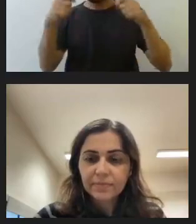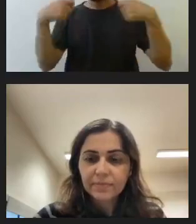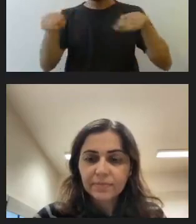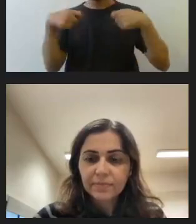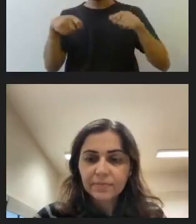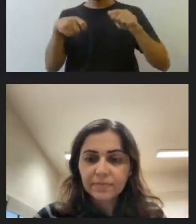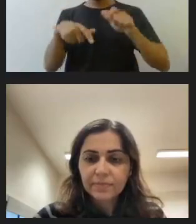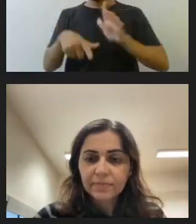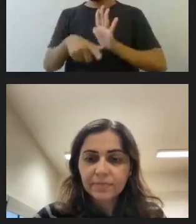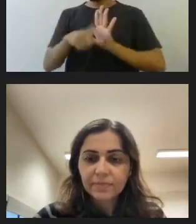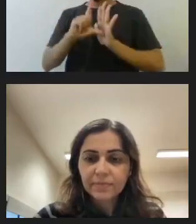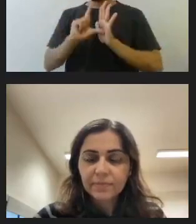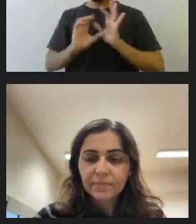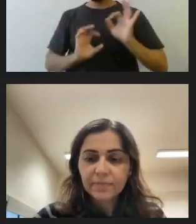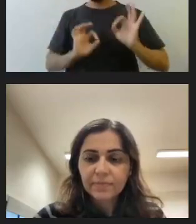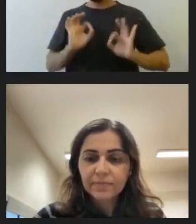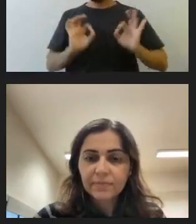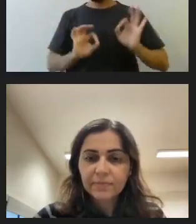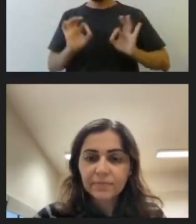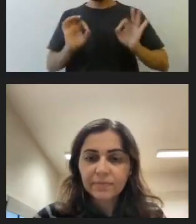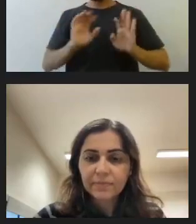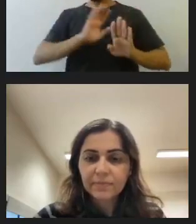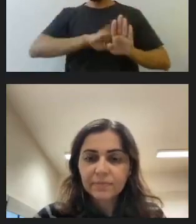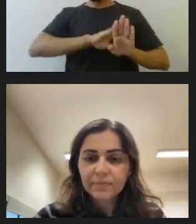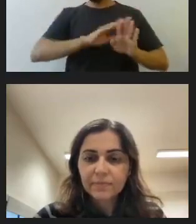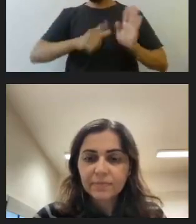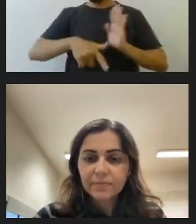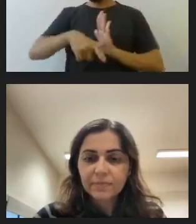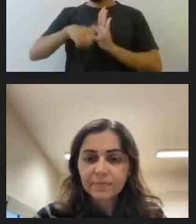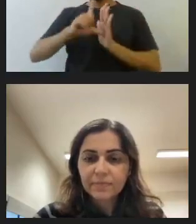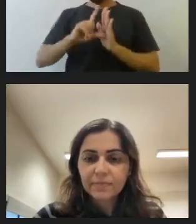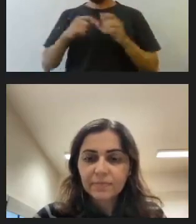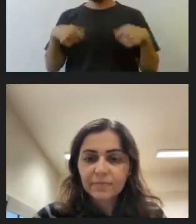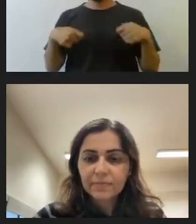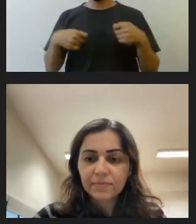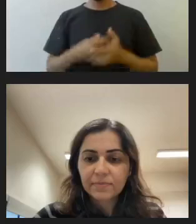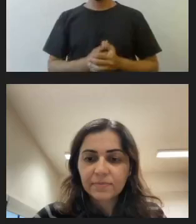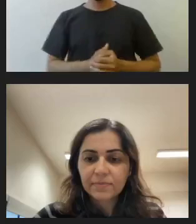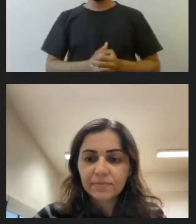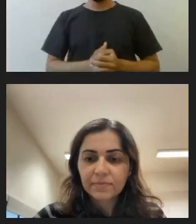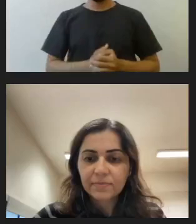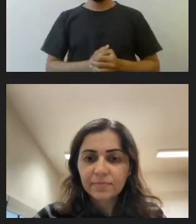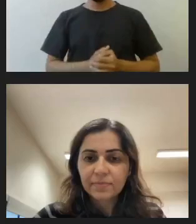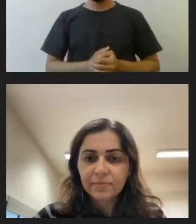gente tenha a receita em mãos antes de colocar a mão na massa.